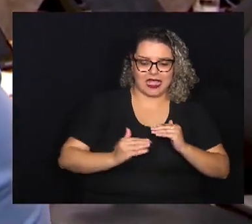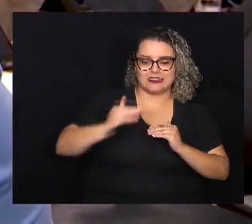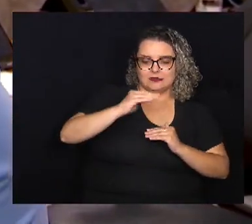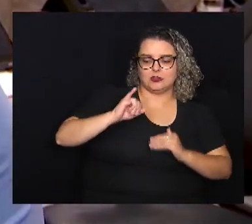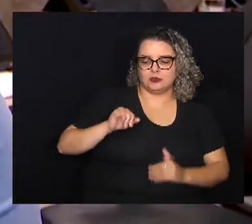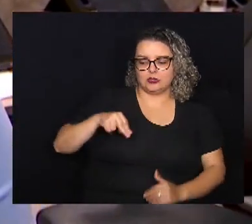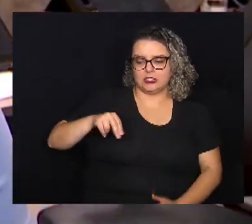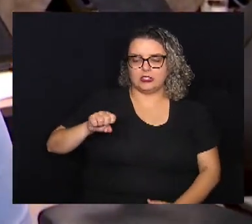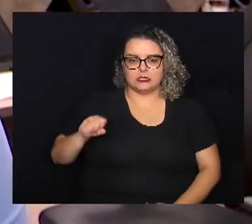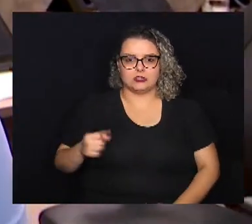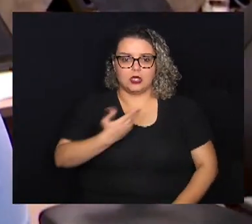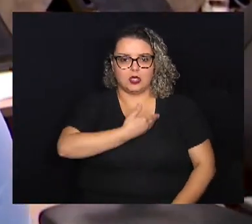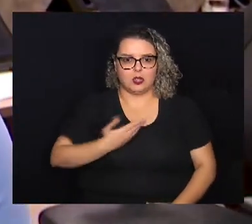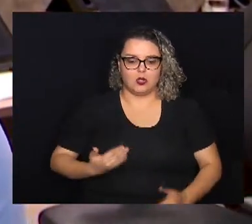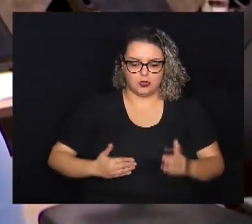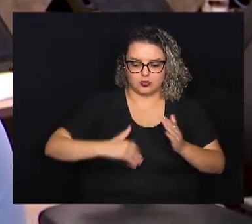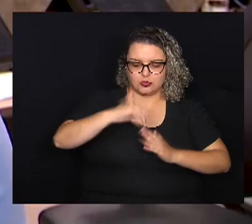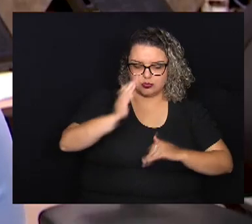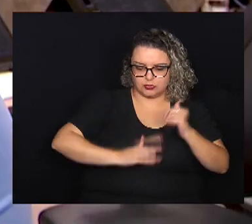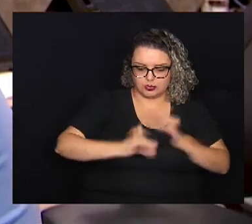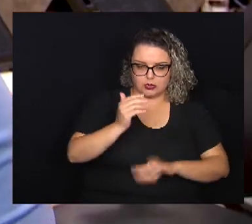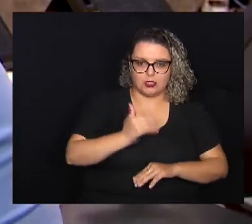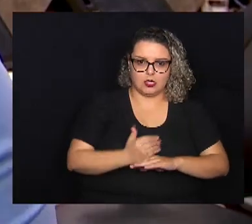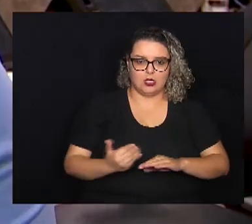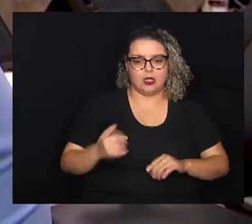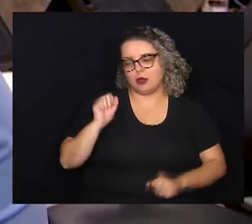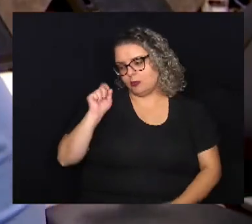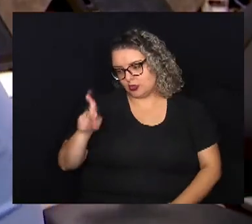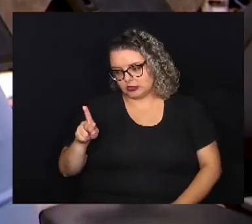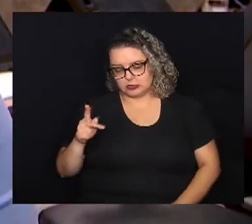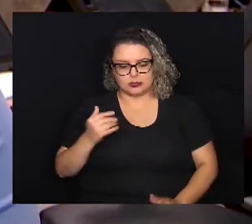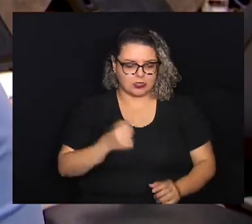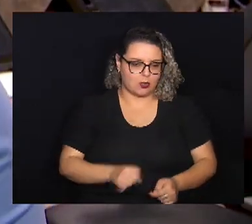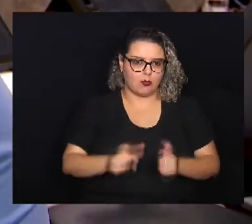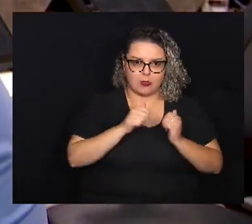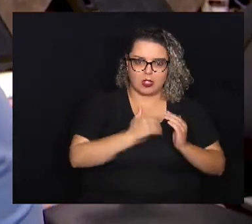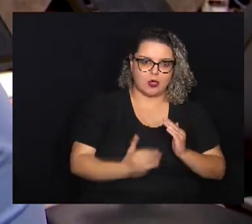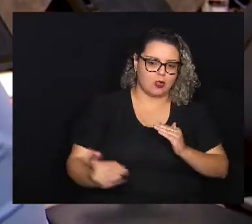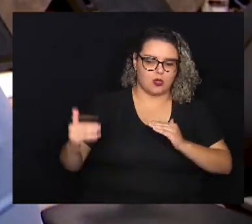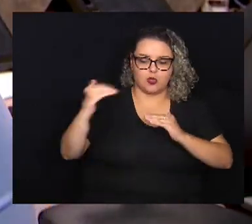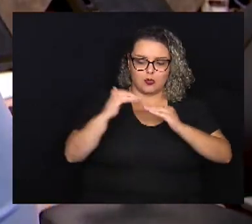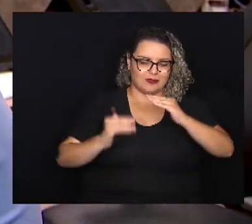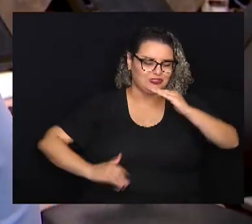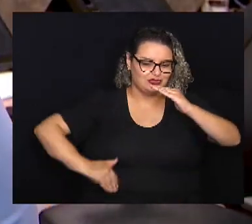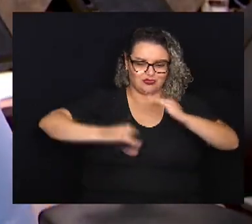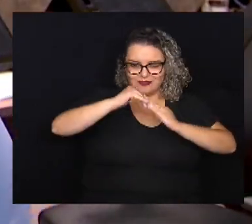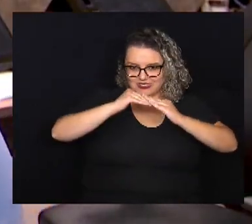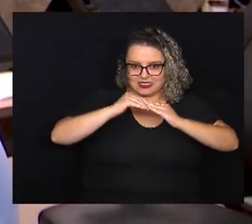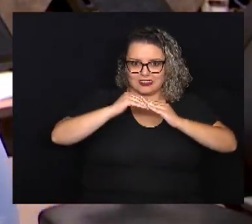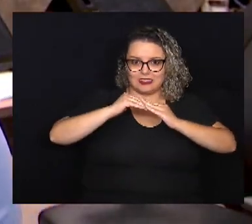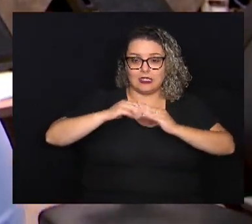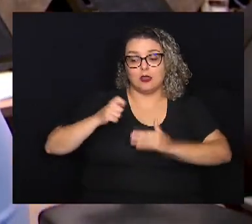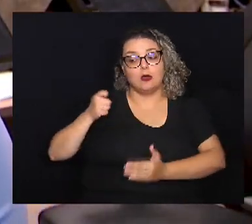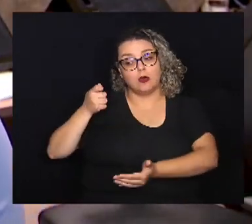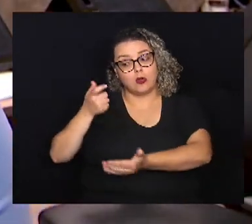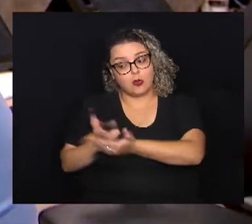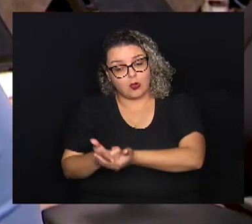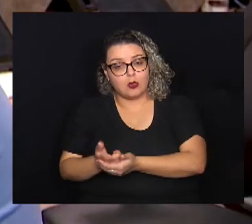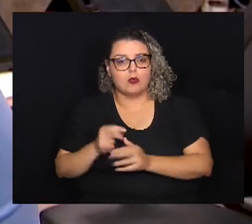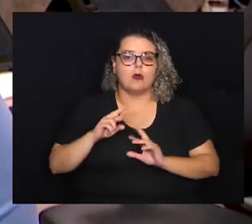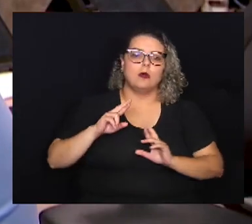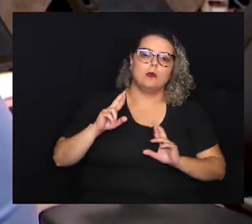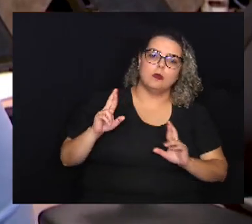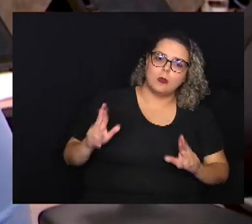público aposentou e recebe o benefício o valor maior do teto do INSS ele tem que pagar uma diferença